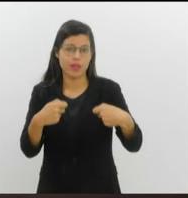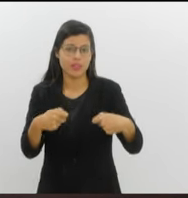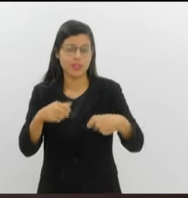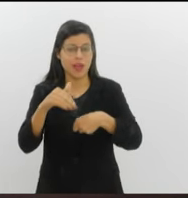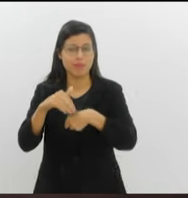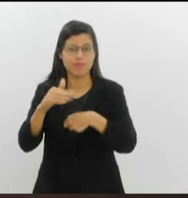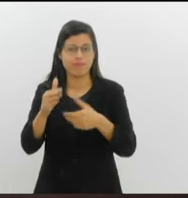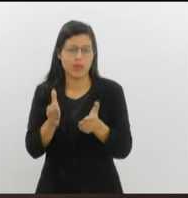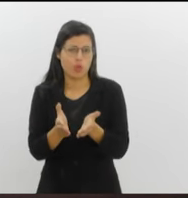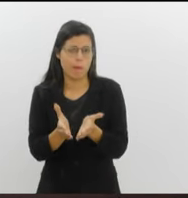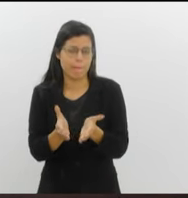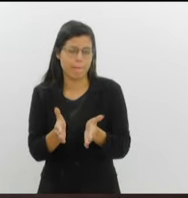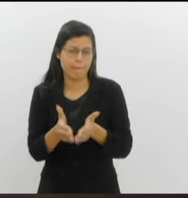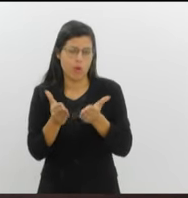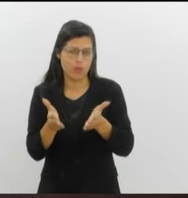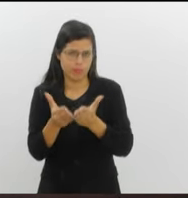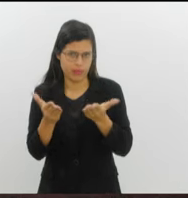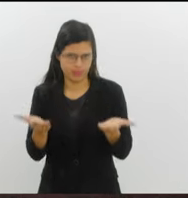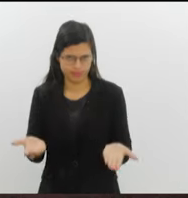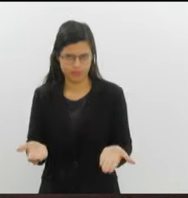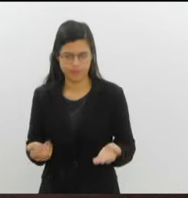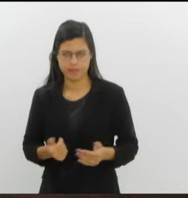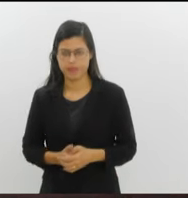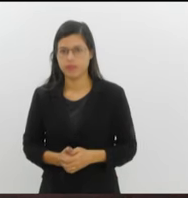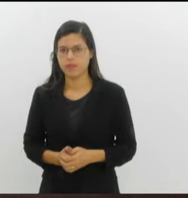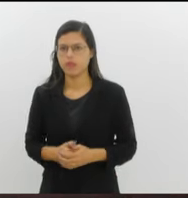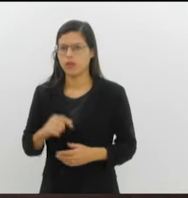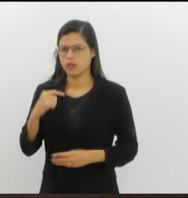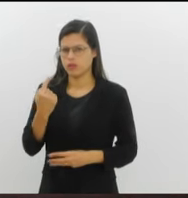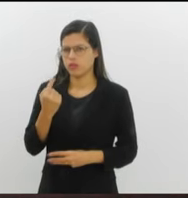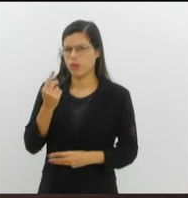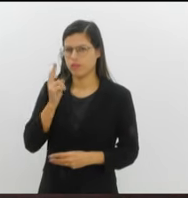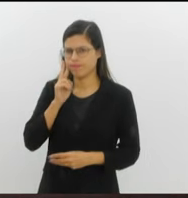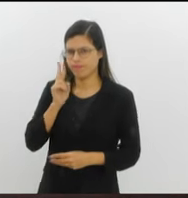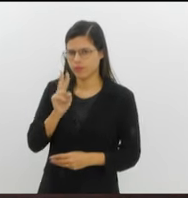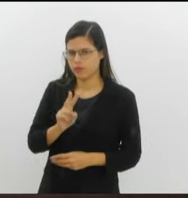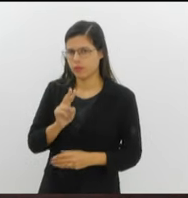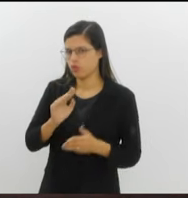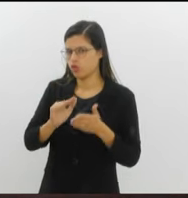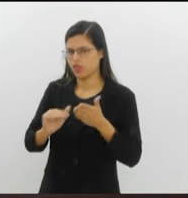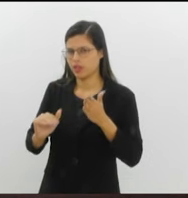pobre. Recentemente a gente viu retirado de pauta,